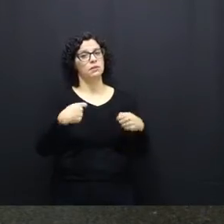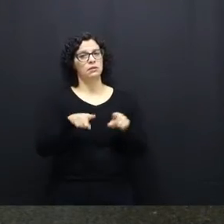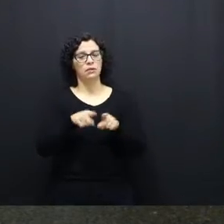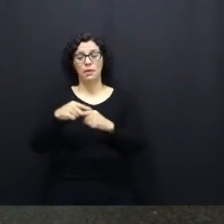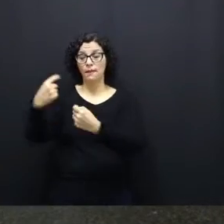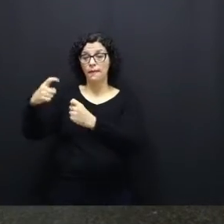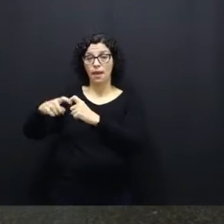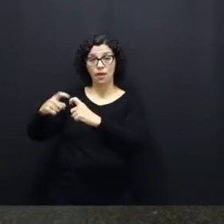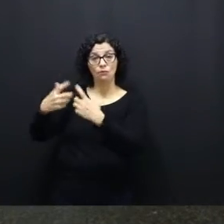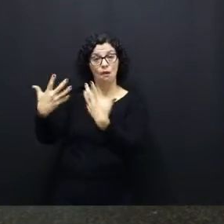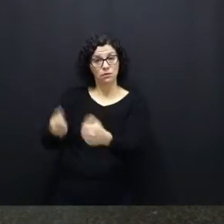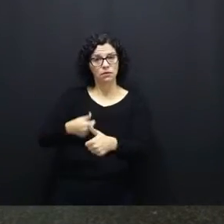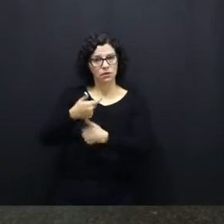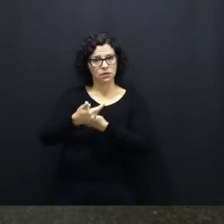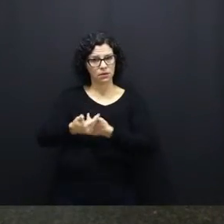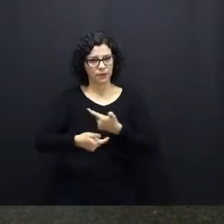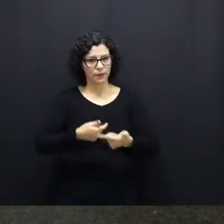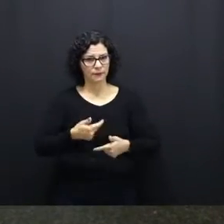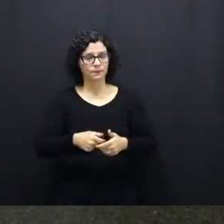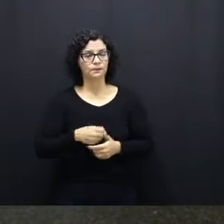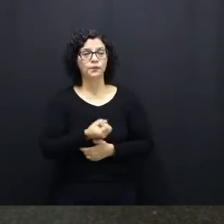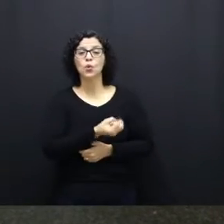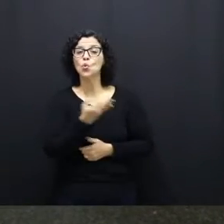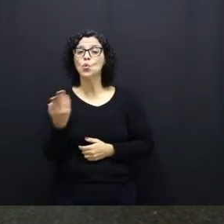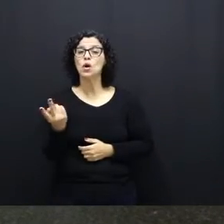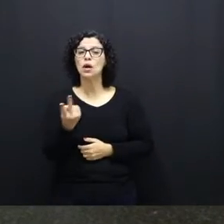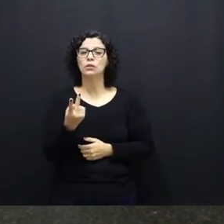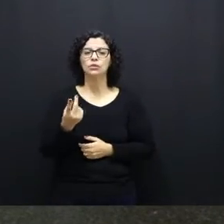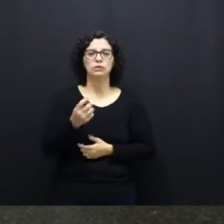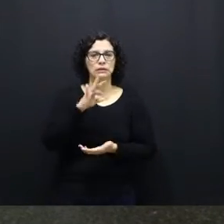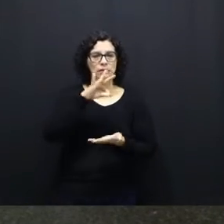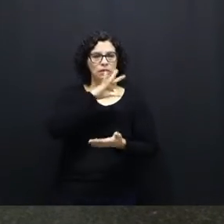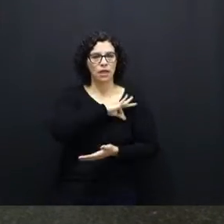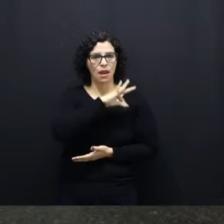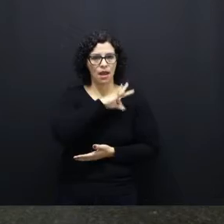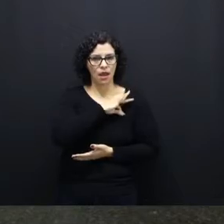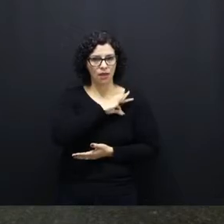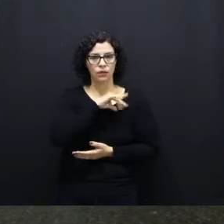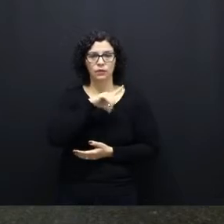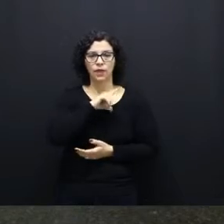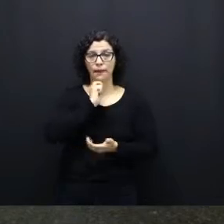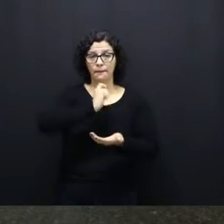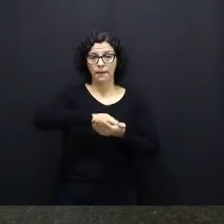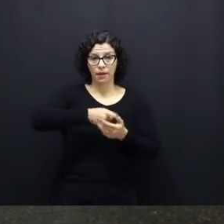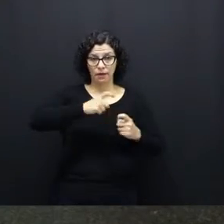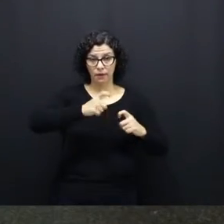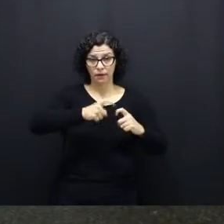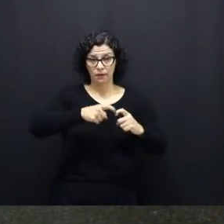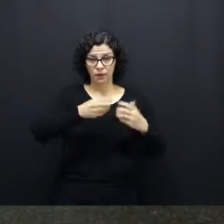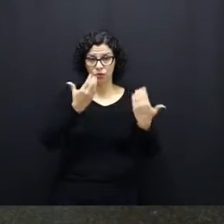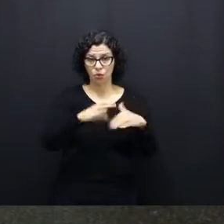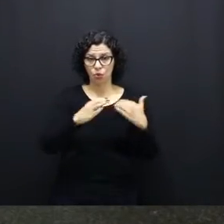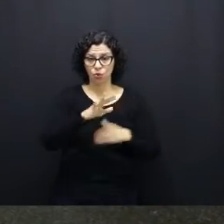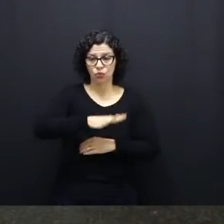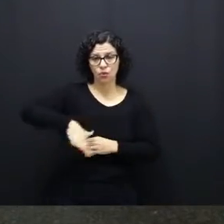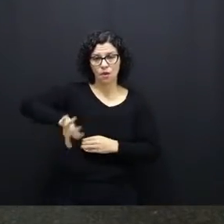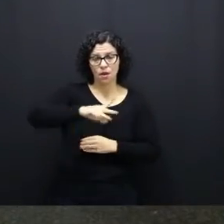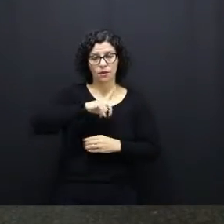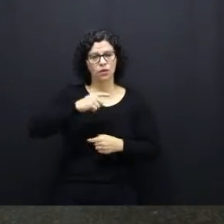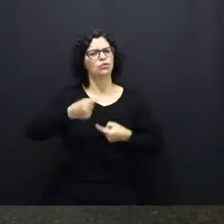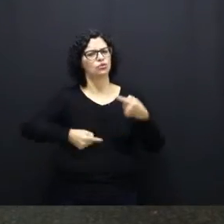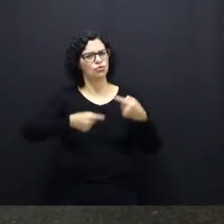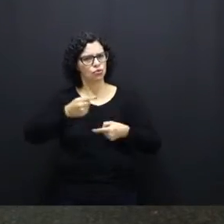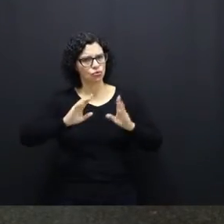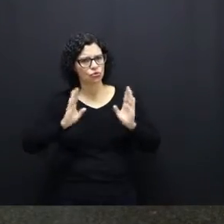médicos quanto vale hoje um médico concursado hoje em média na região da já